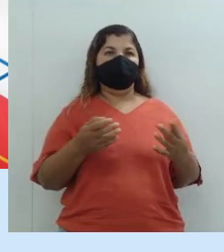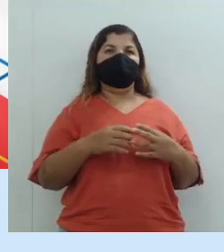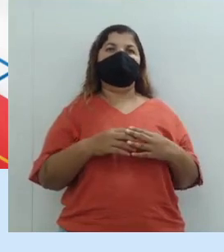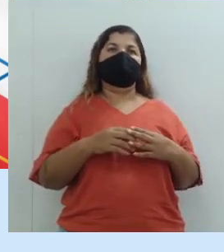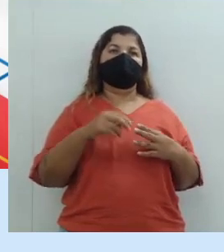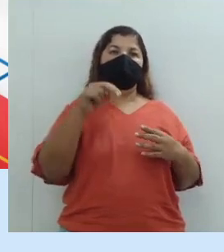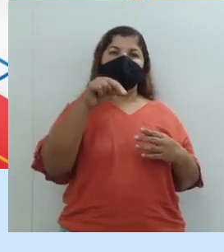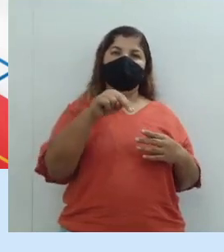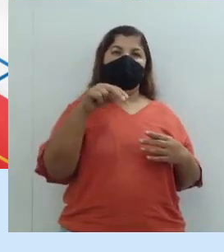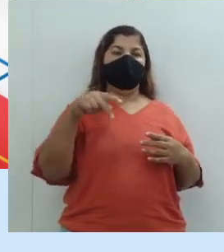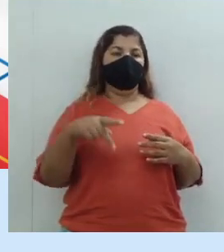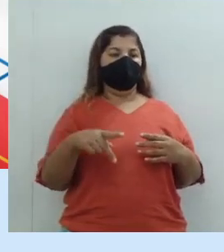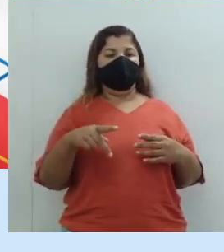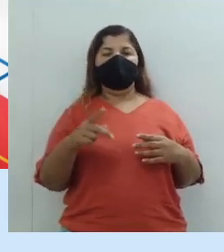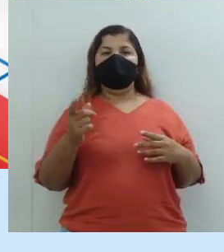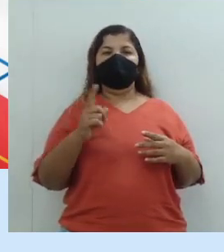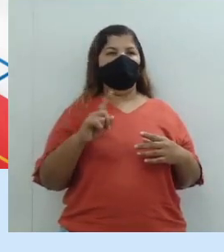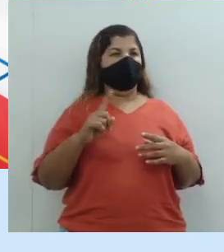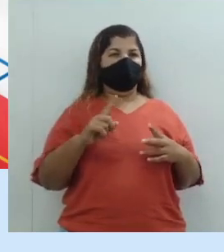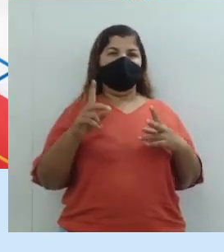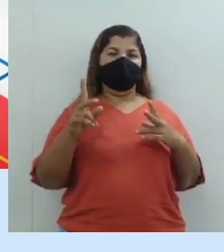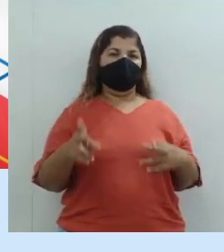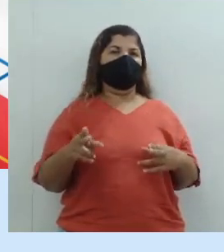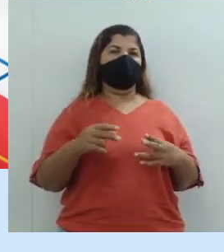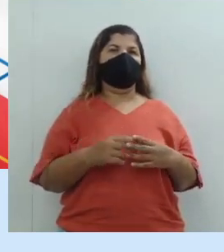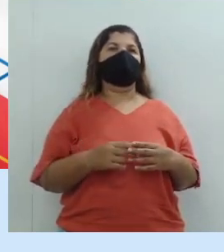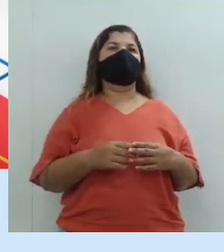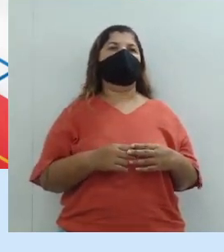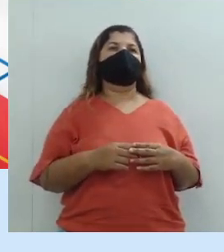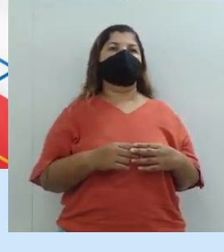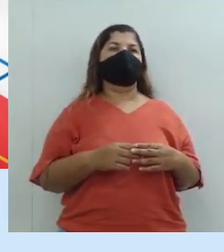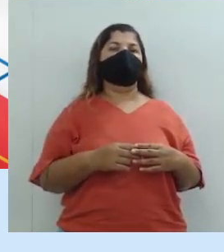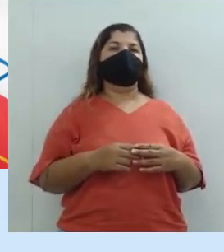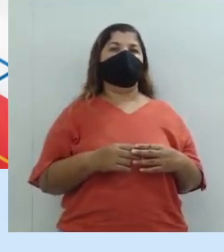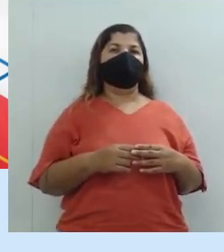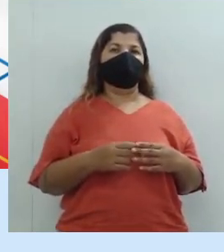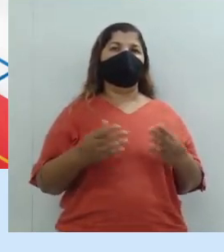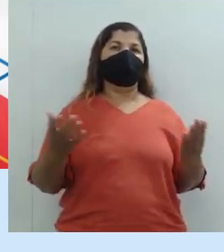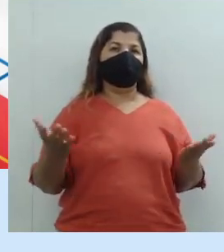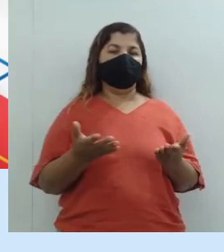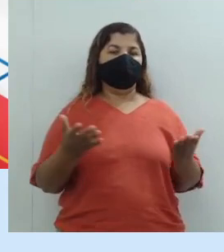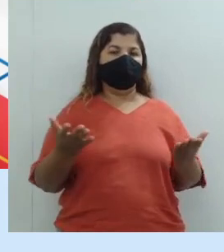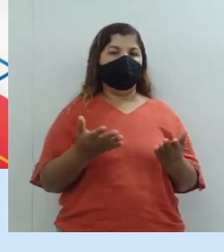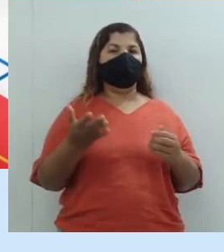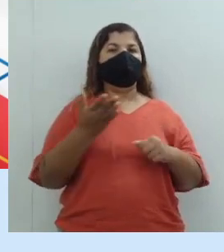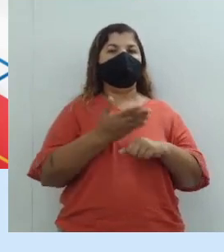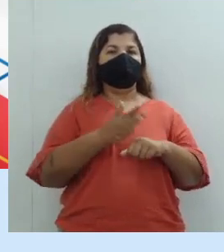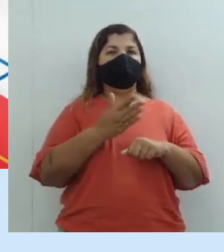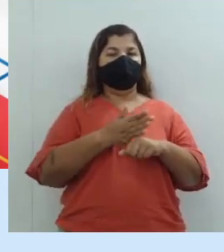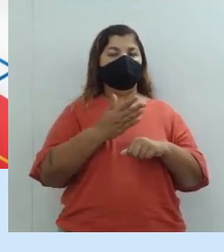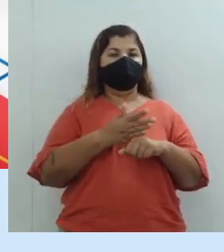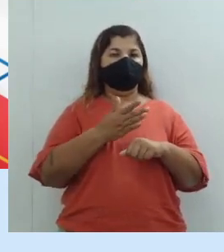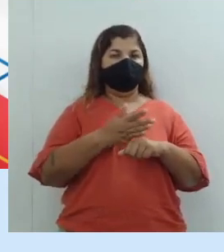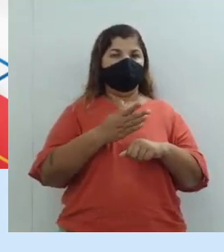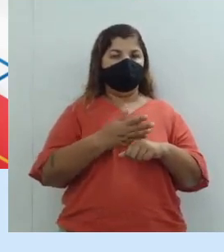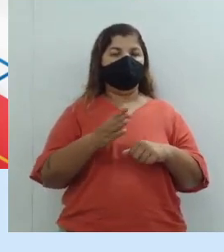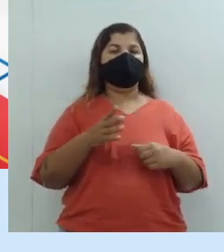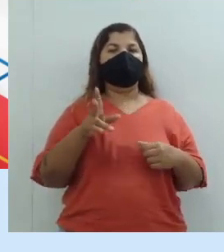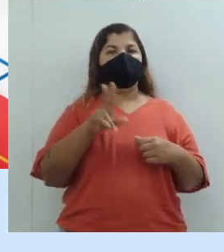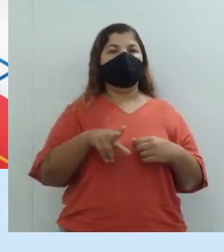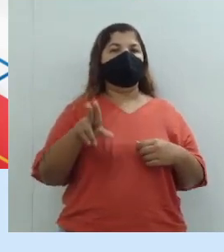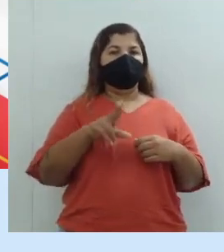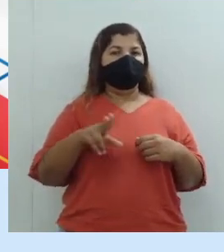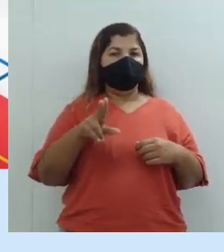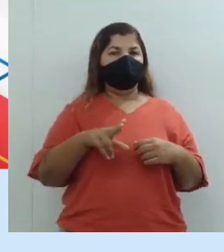configuram par de forças ação e reação. E agora vamos exercitar, né? Vamos aplicar aí